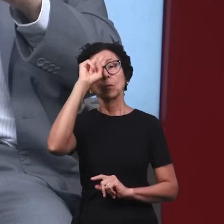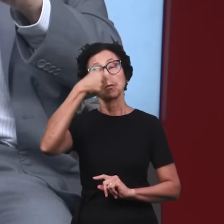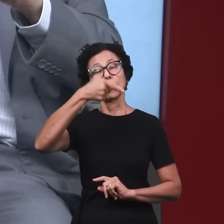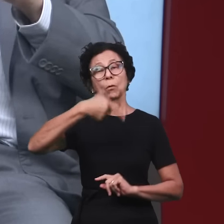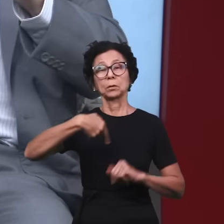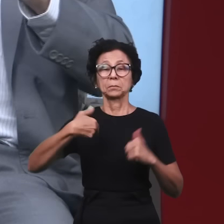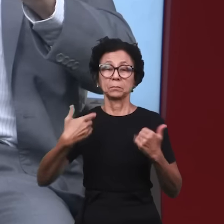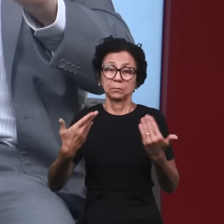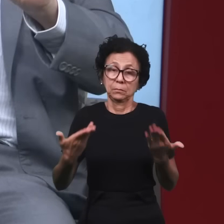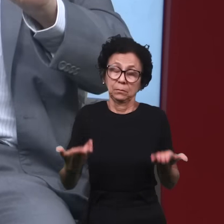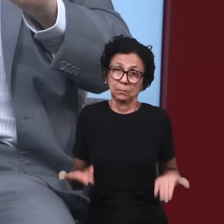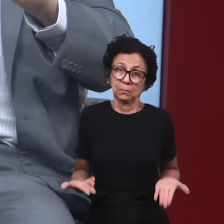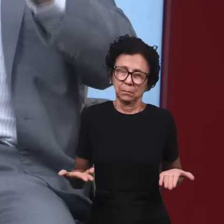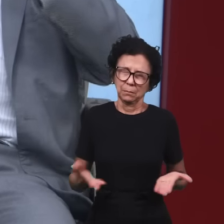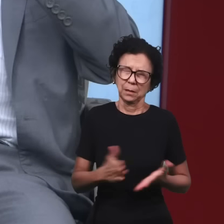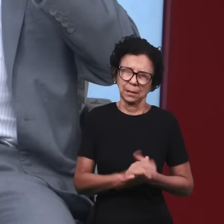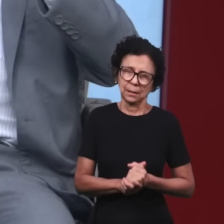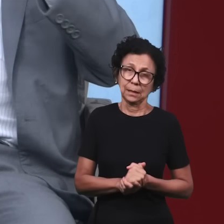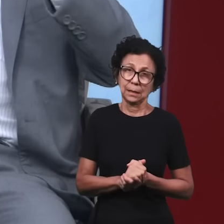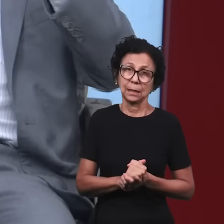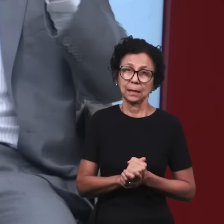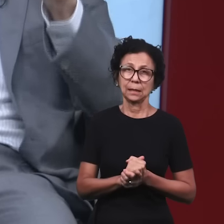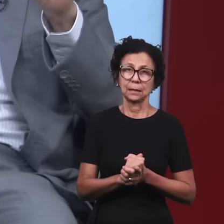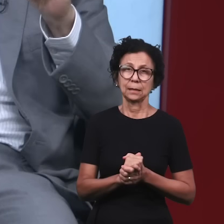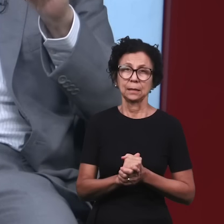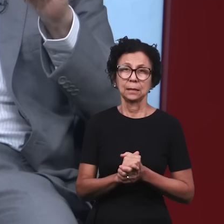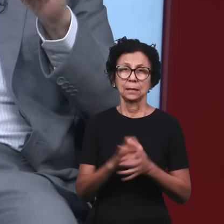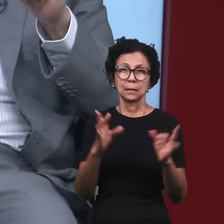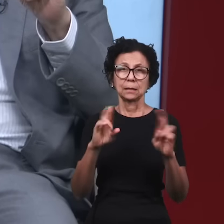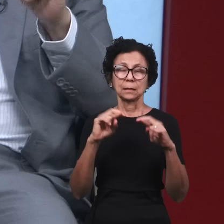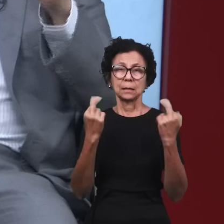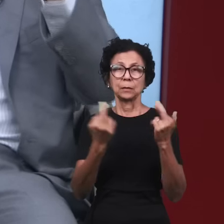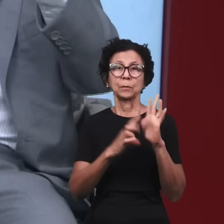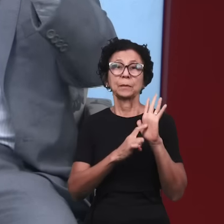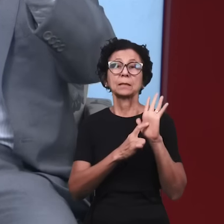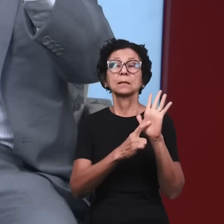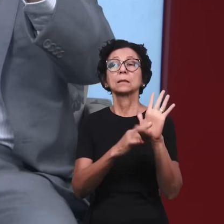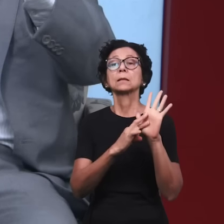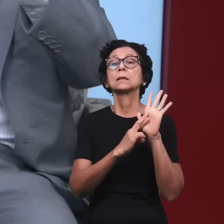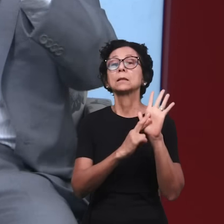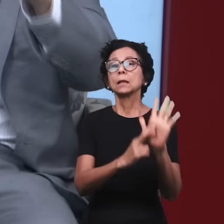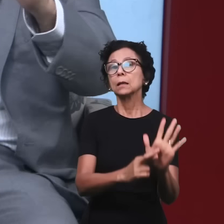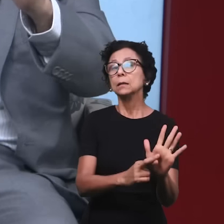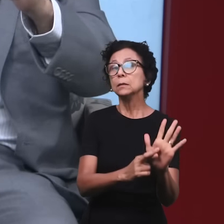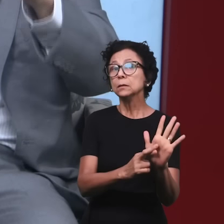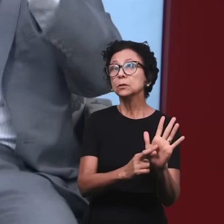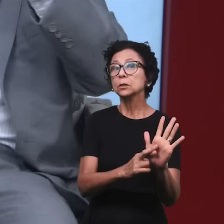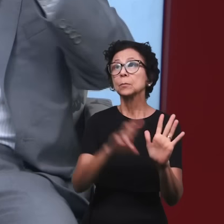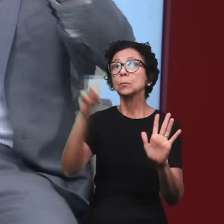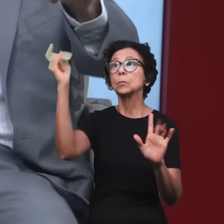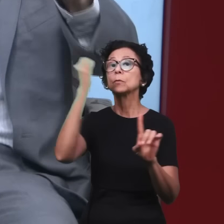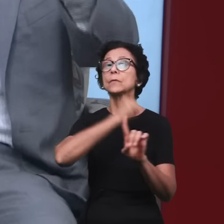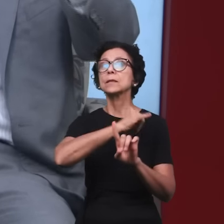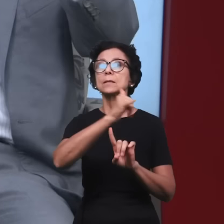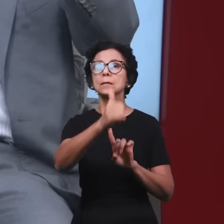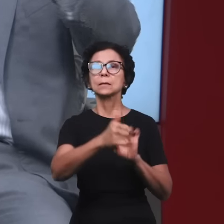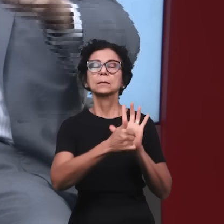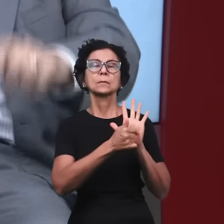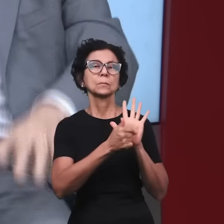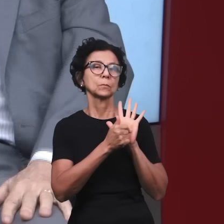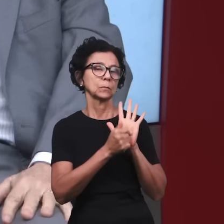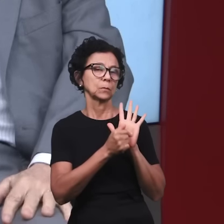ou patriarcas seriam identificados por profecia, determinando tipos com atributos